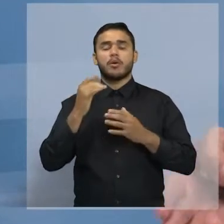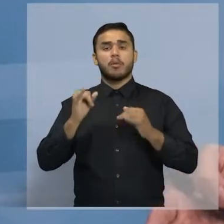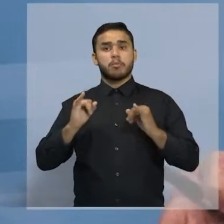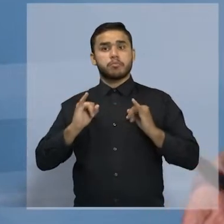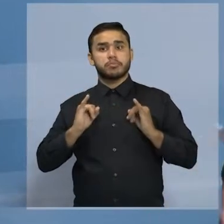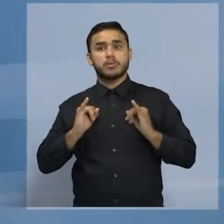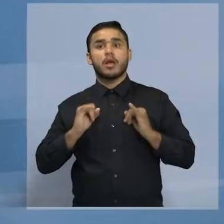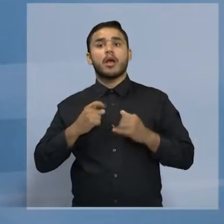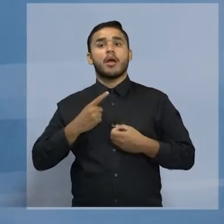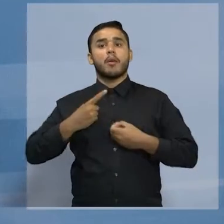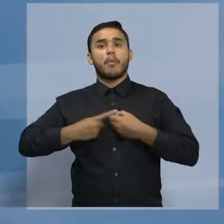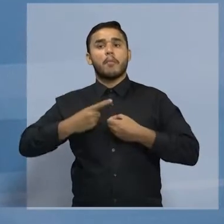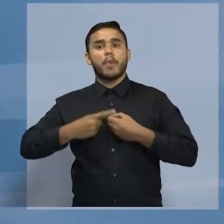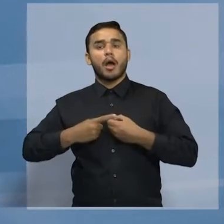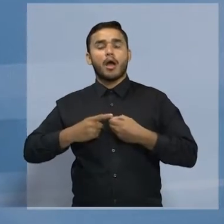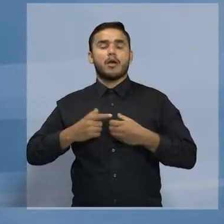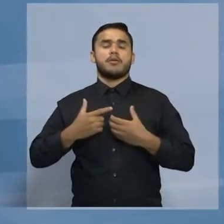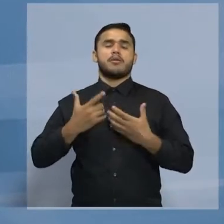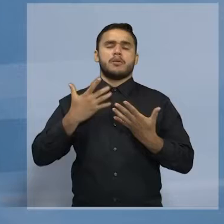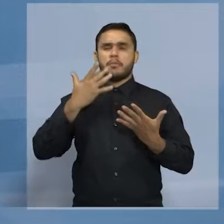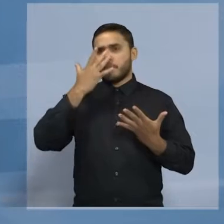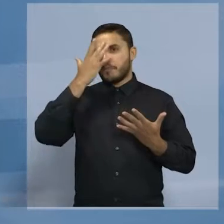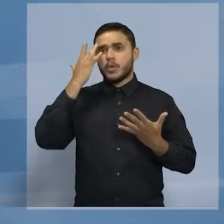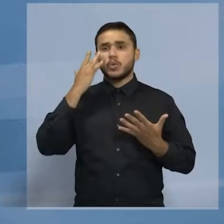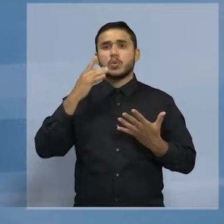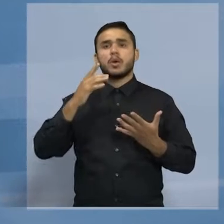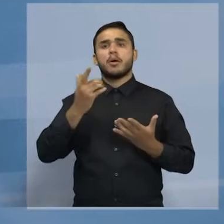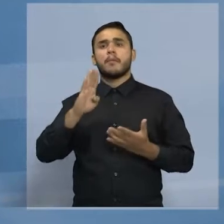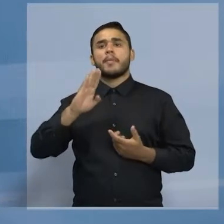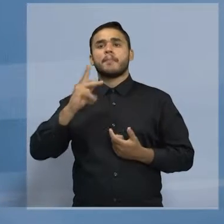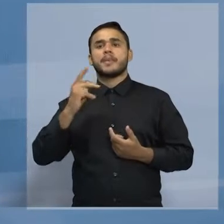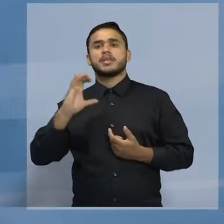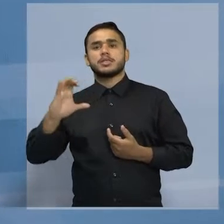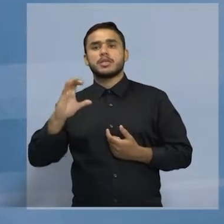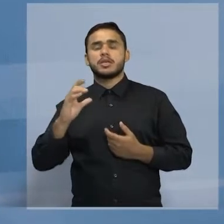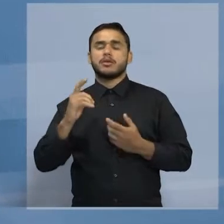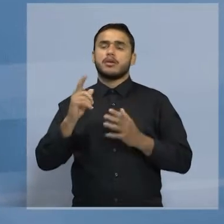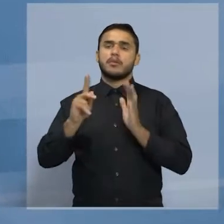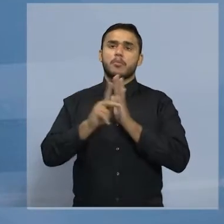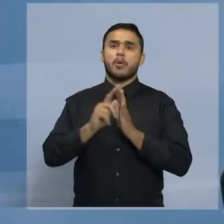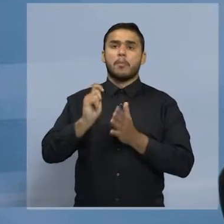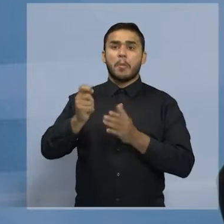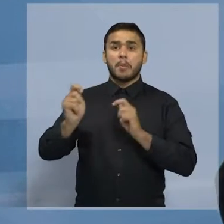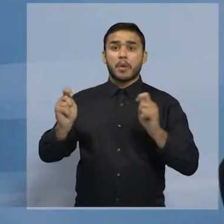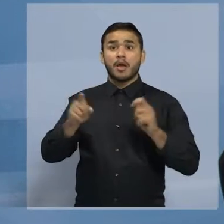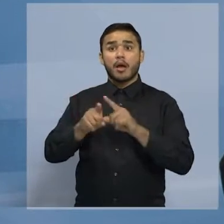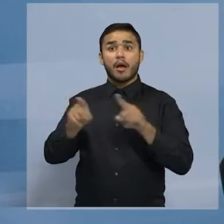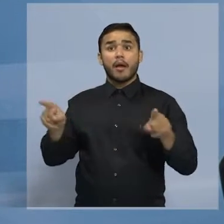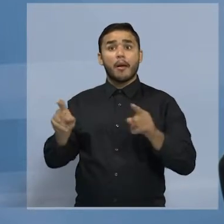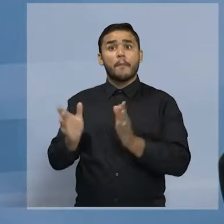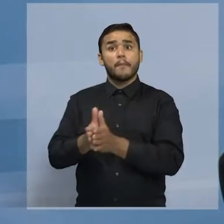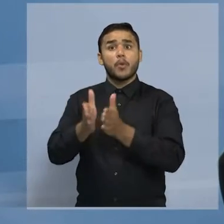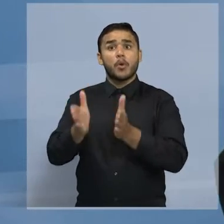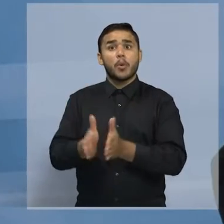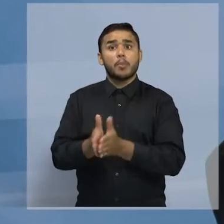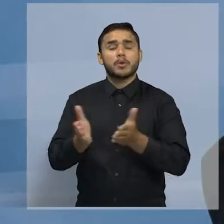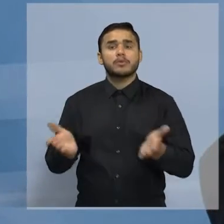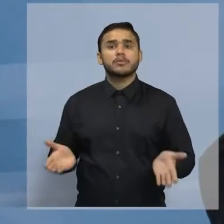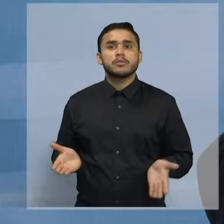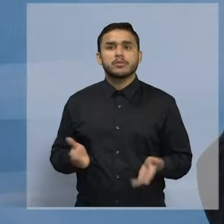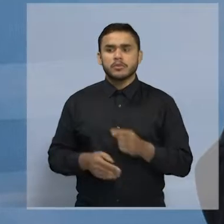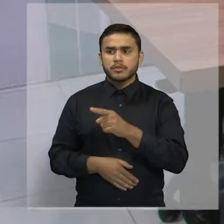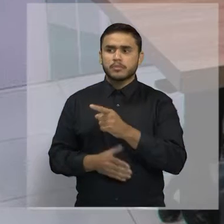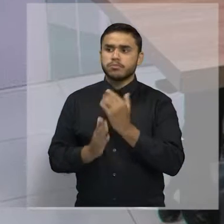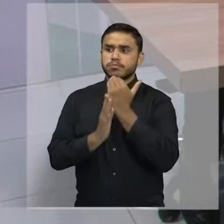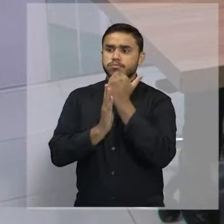seja, ao lado mais pobre, porque é nesse aí que se está impondo na economia,